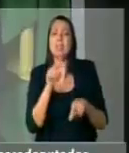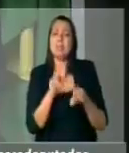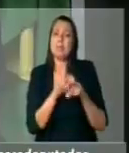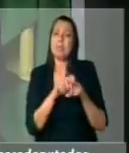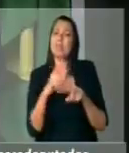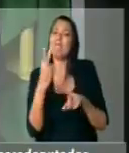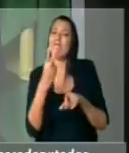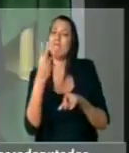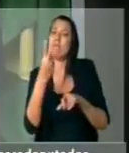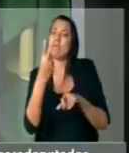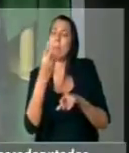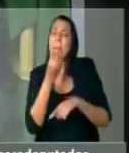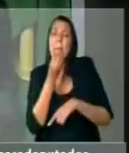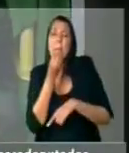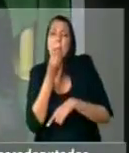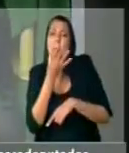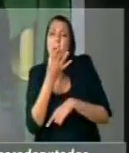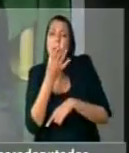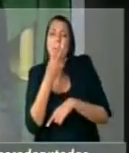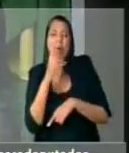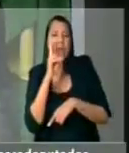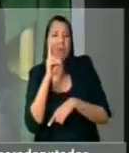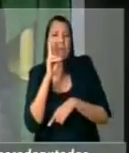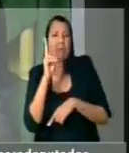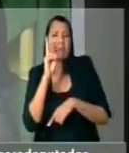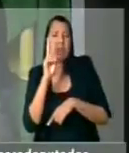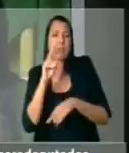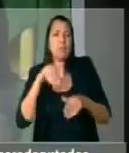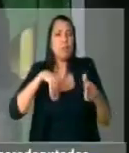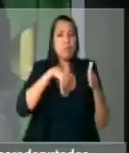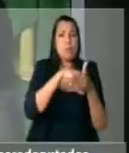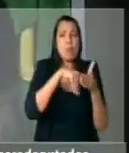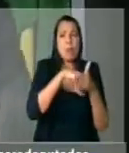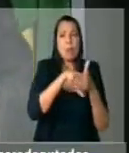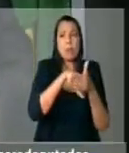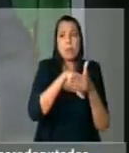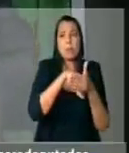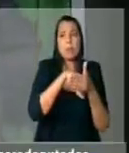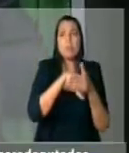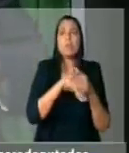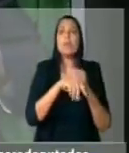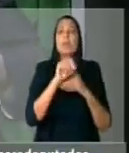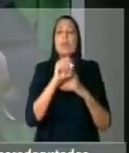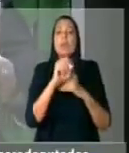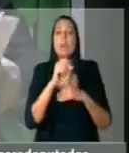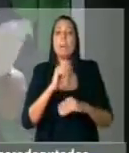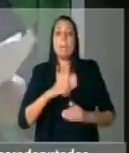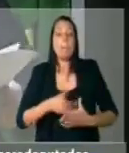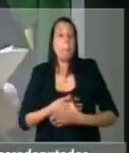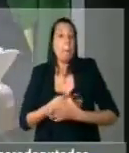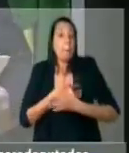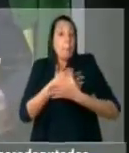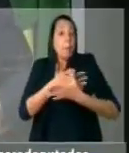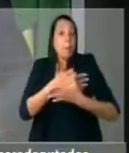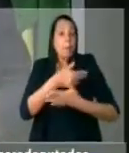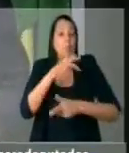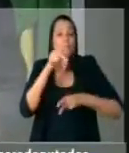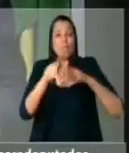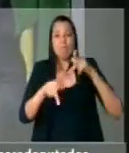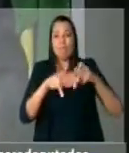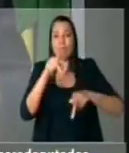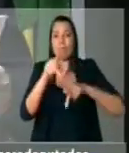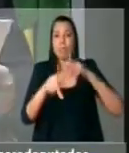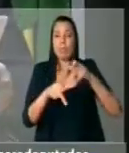positivos. Veja os clubes de futebol, né, que é a paixão do povo,